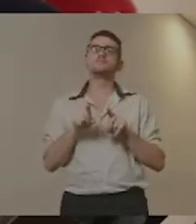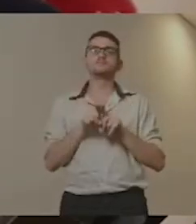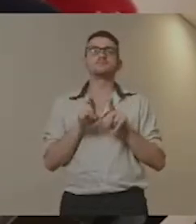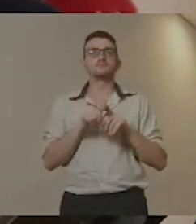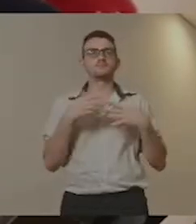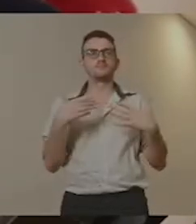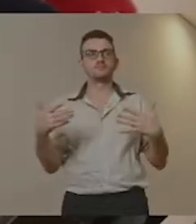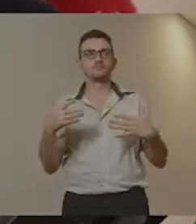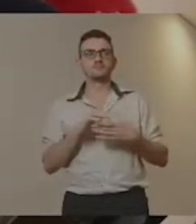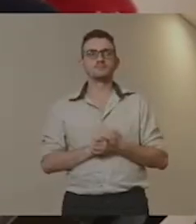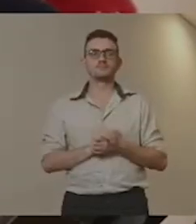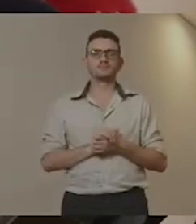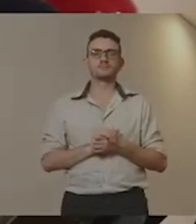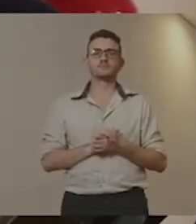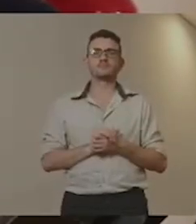mais, né?